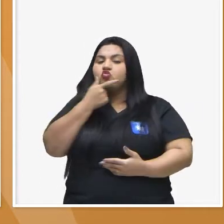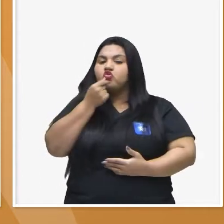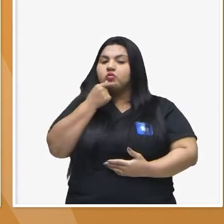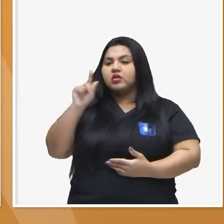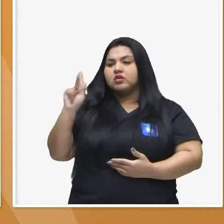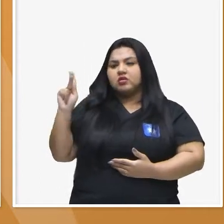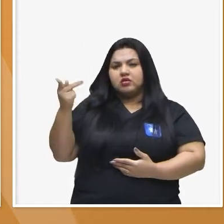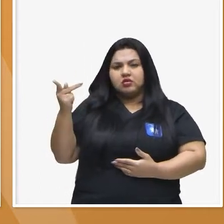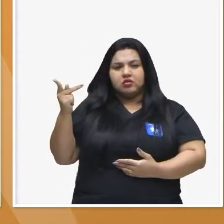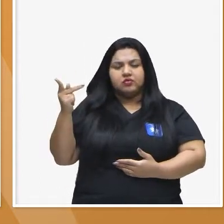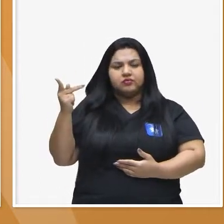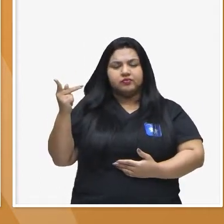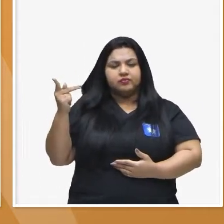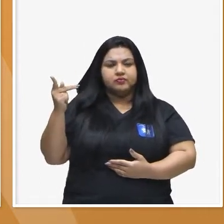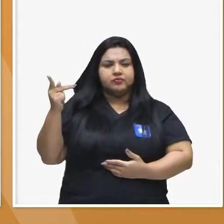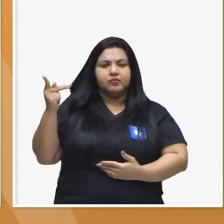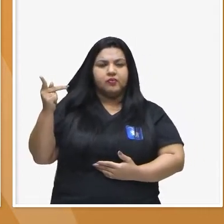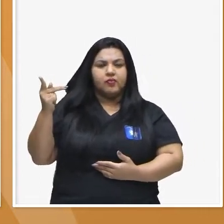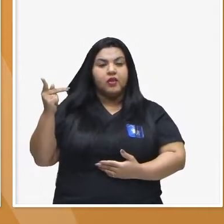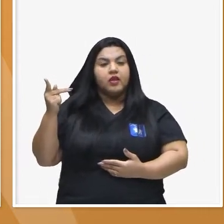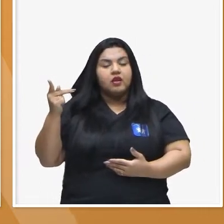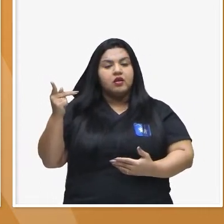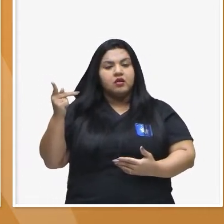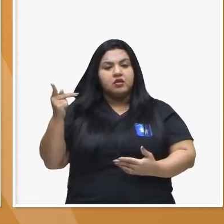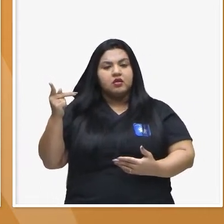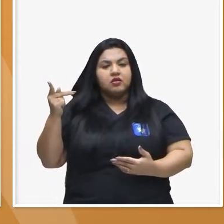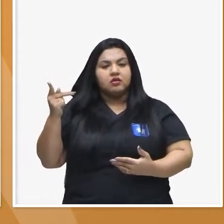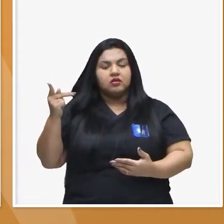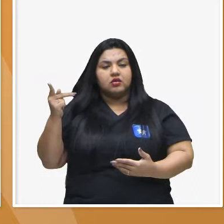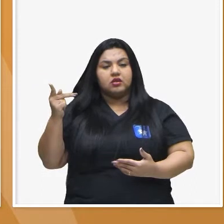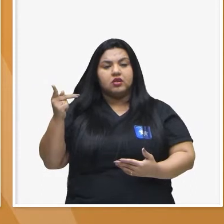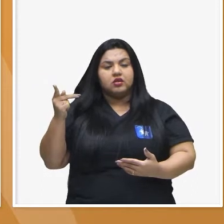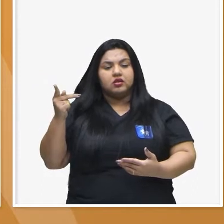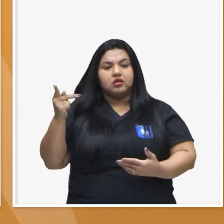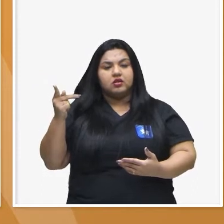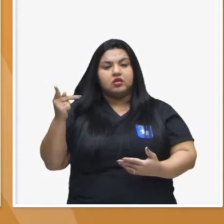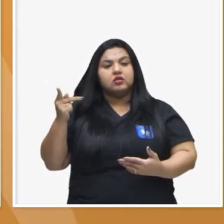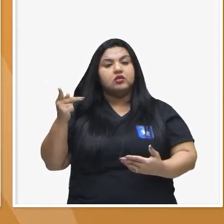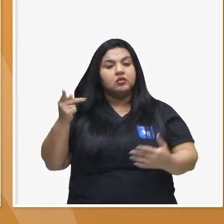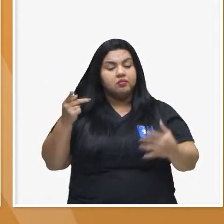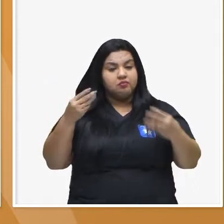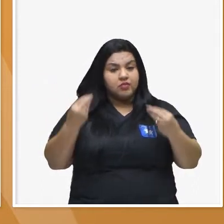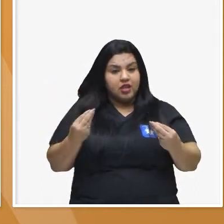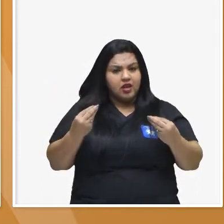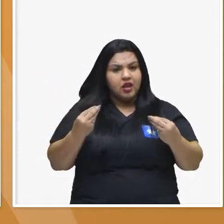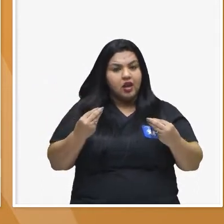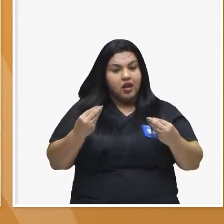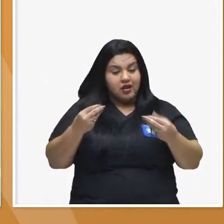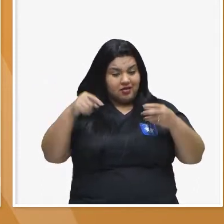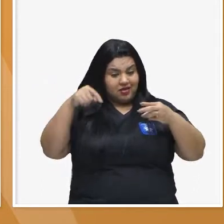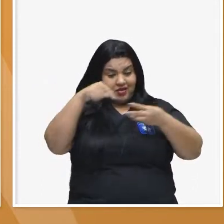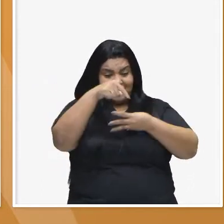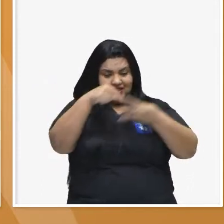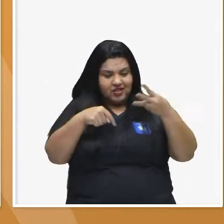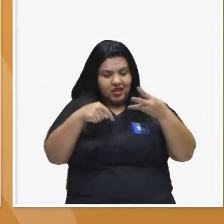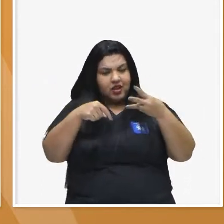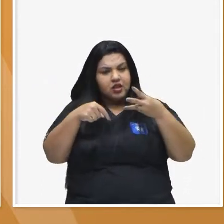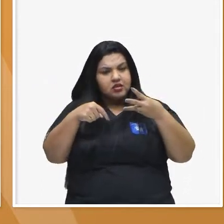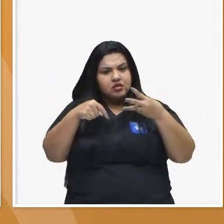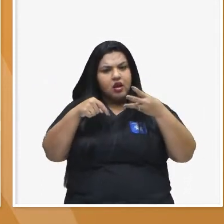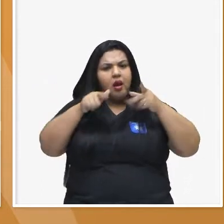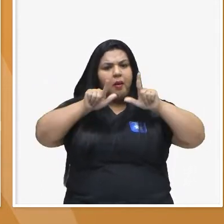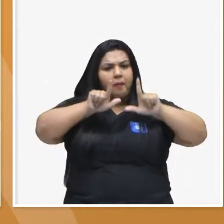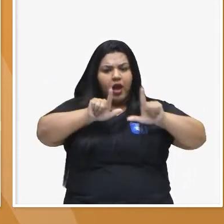pegue esse gráfico aí e coloque ele em movimento. Ele não para nunca.